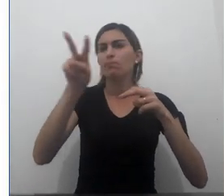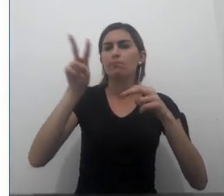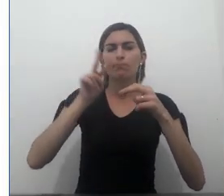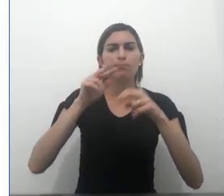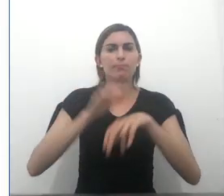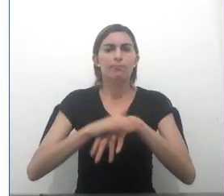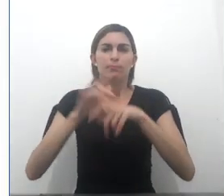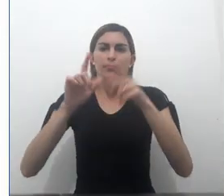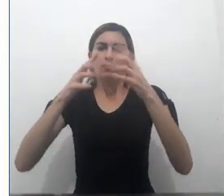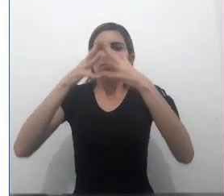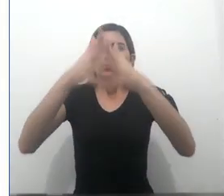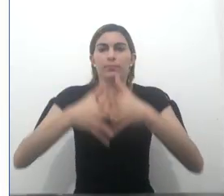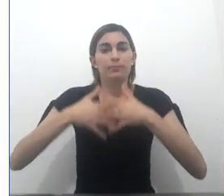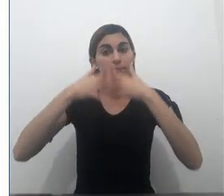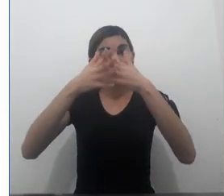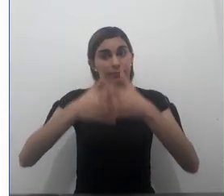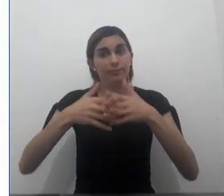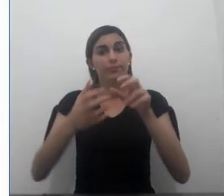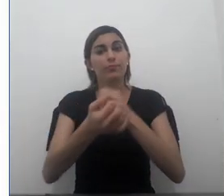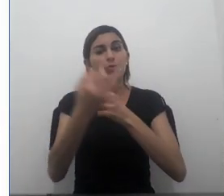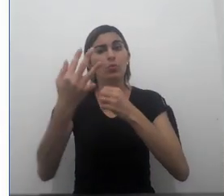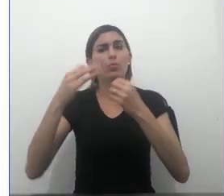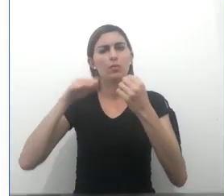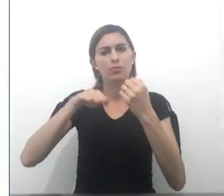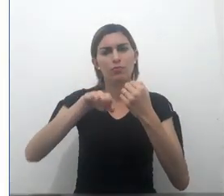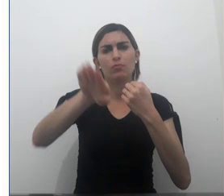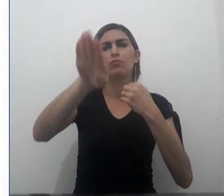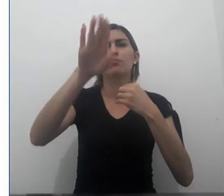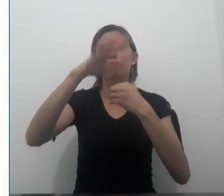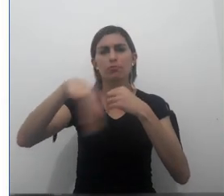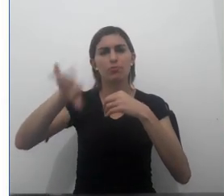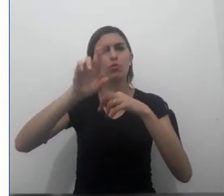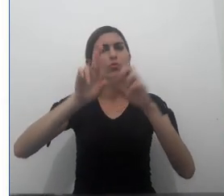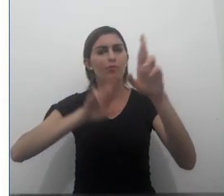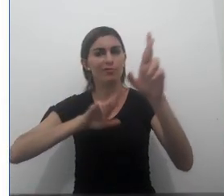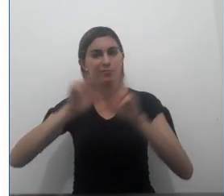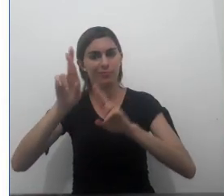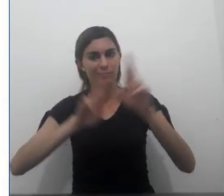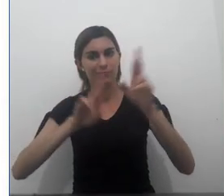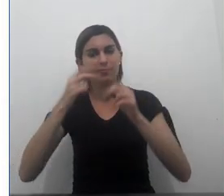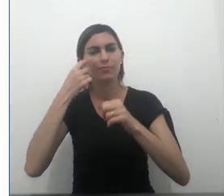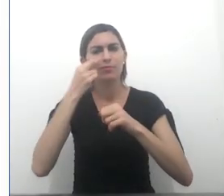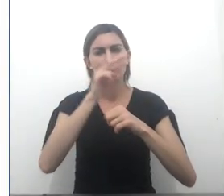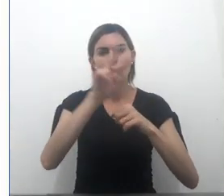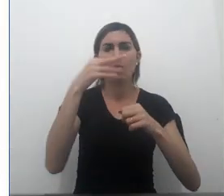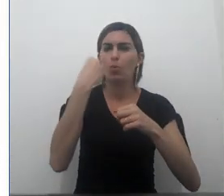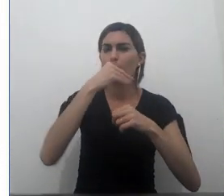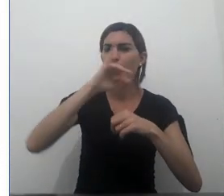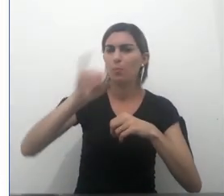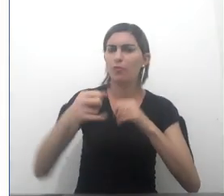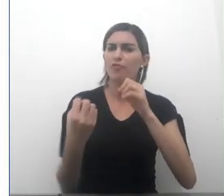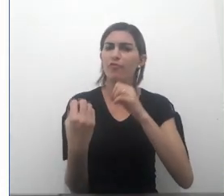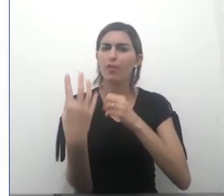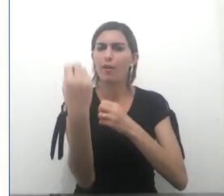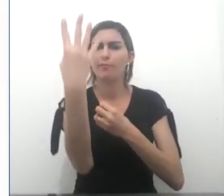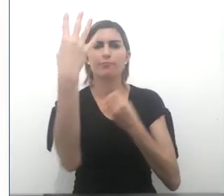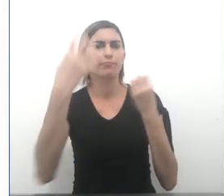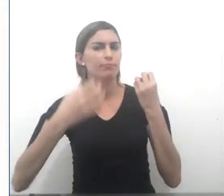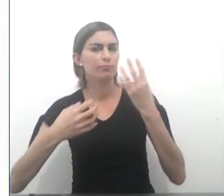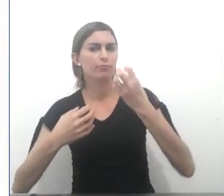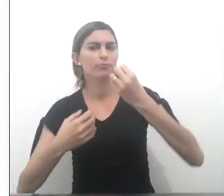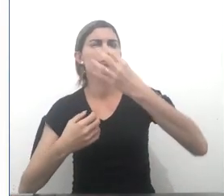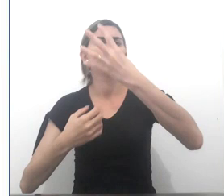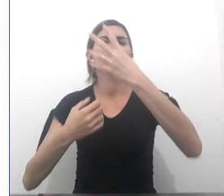observar a concentração, a quantidade de caminhões que trafegam por aí pelas rodovias, né? Você que já deve ter a oportunidade de